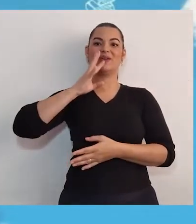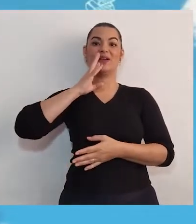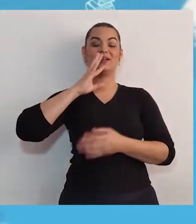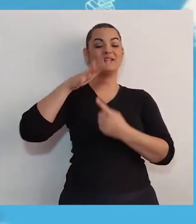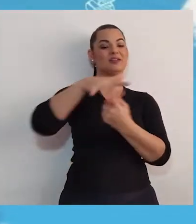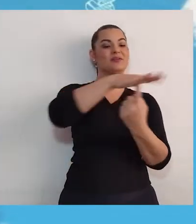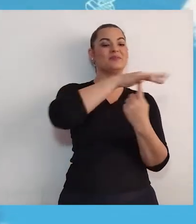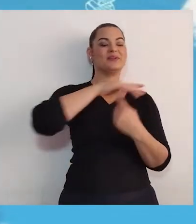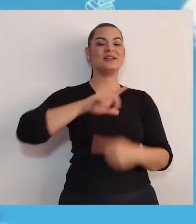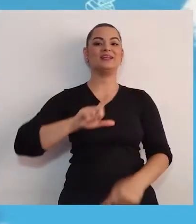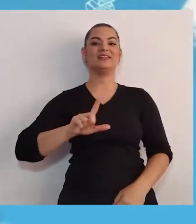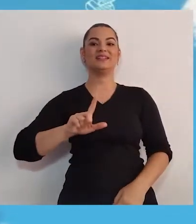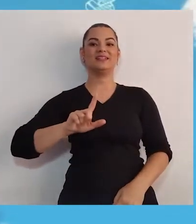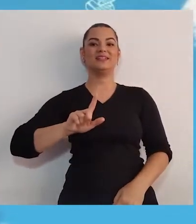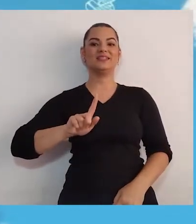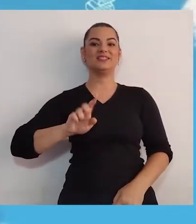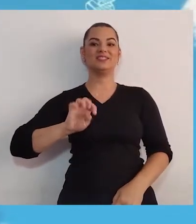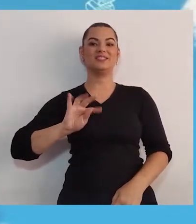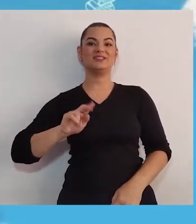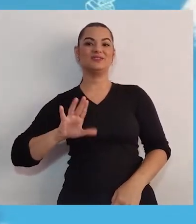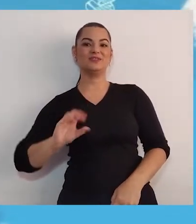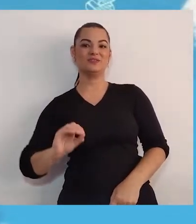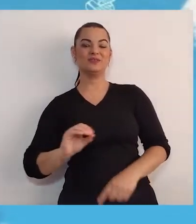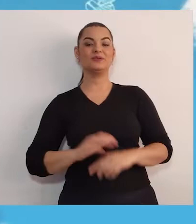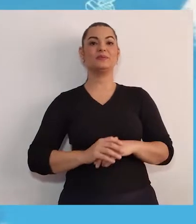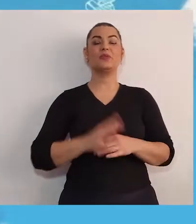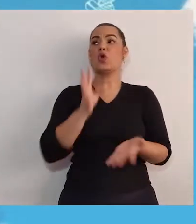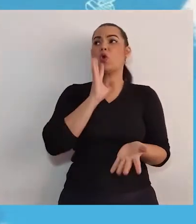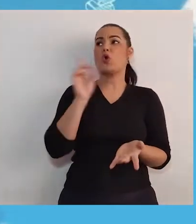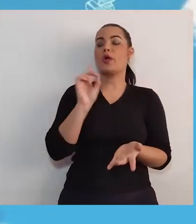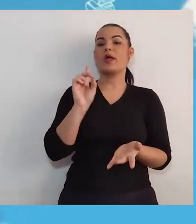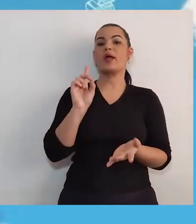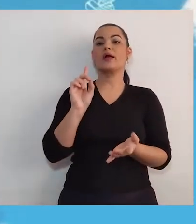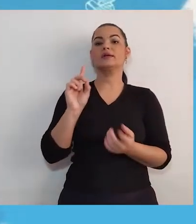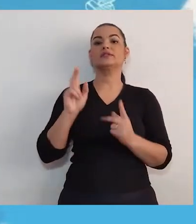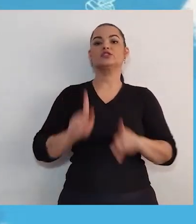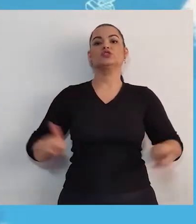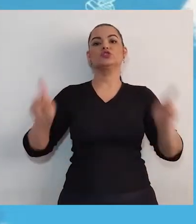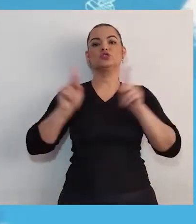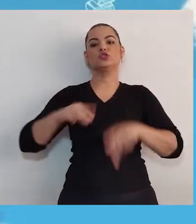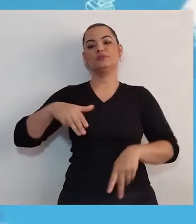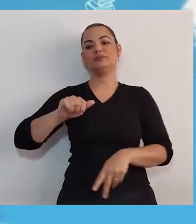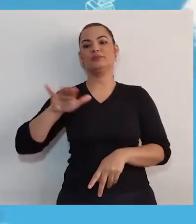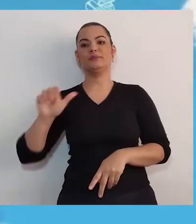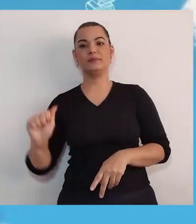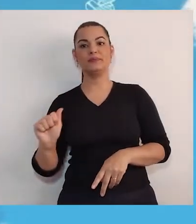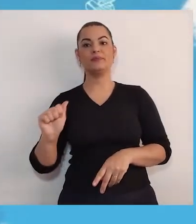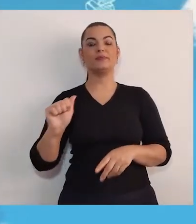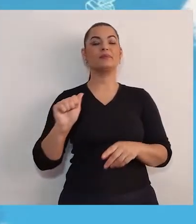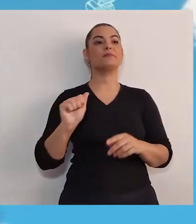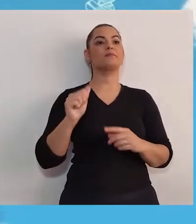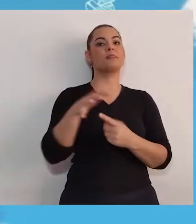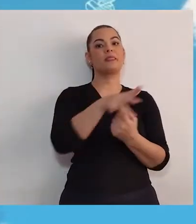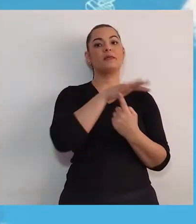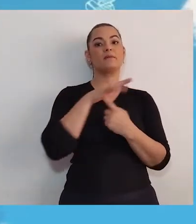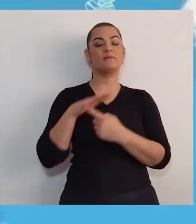Os lugares que ele não conhece: Parque Shopping Maia, Parque Estadual da